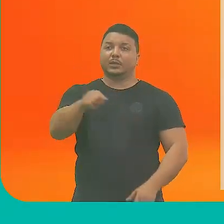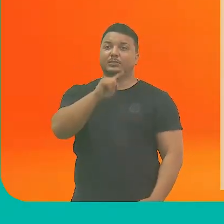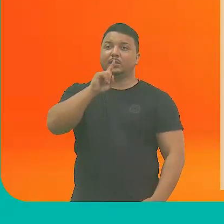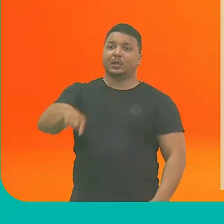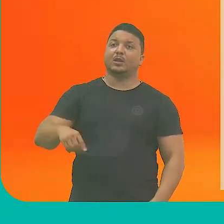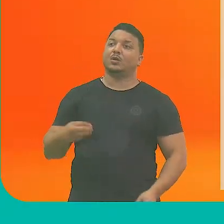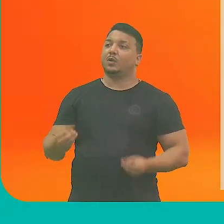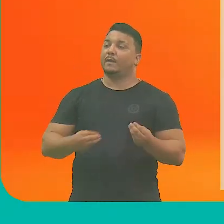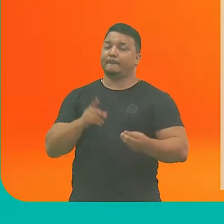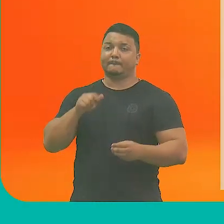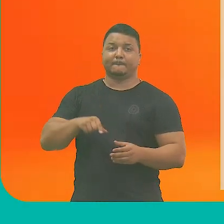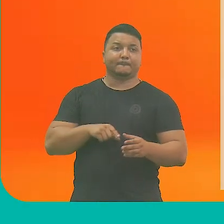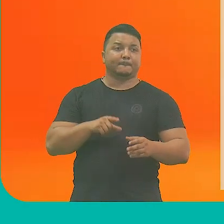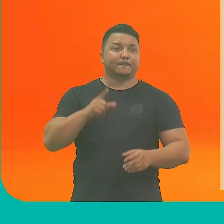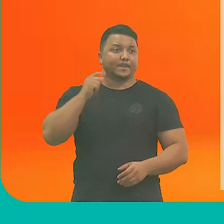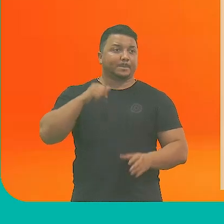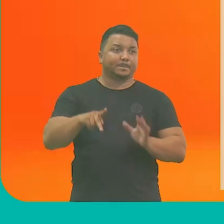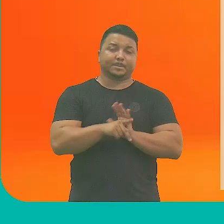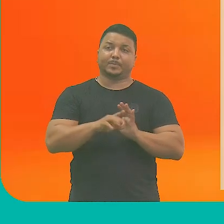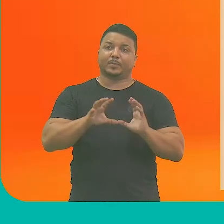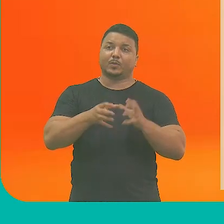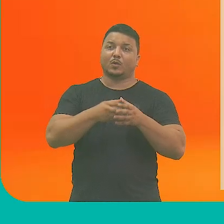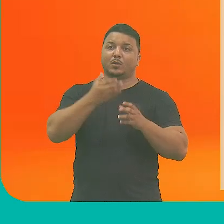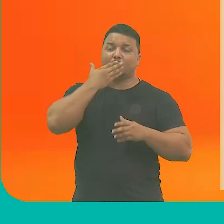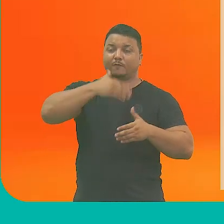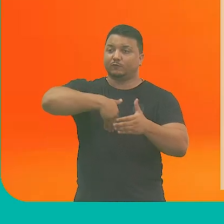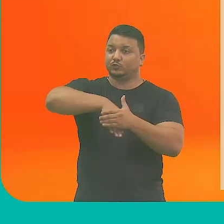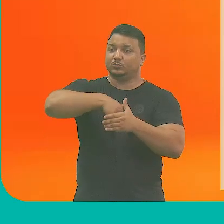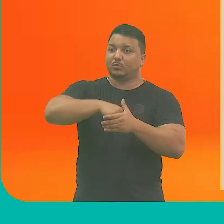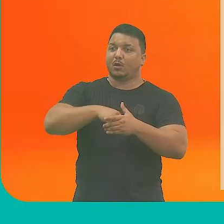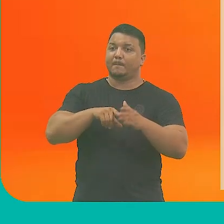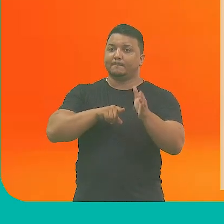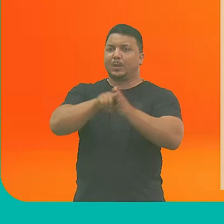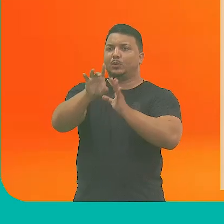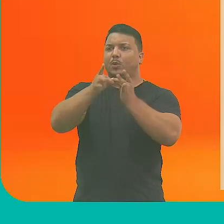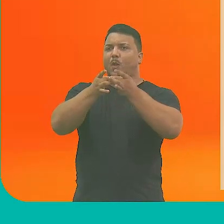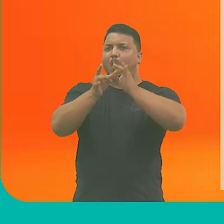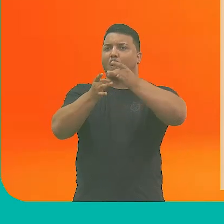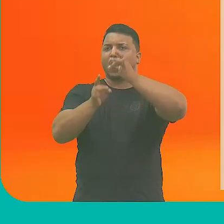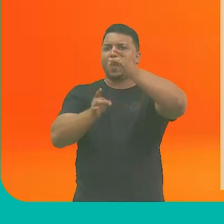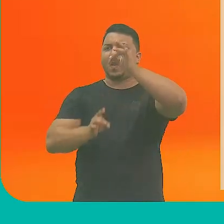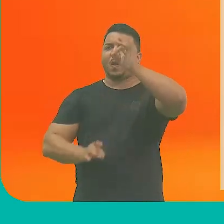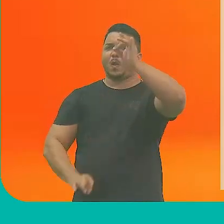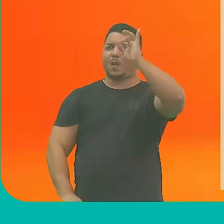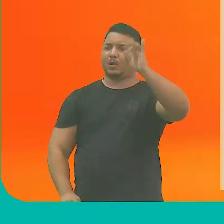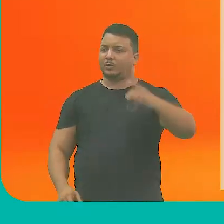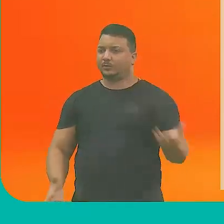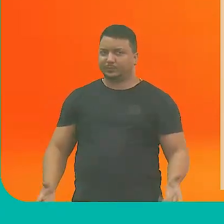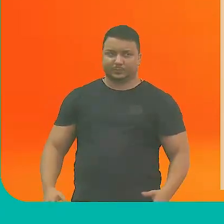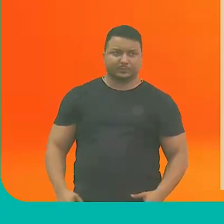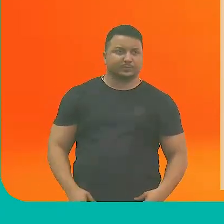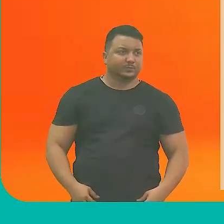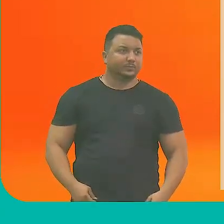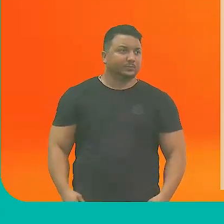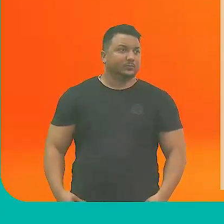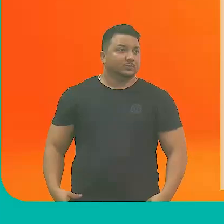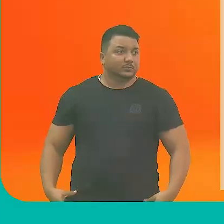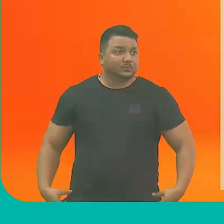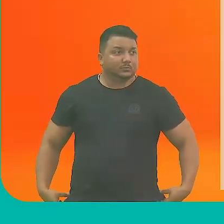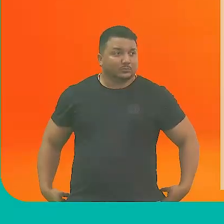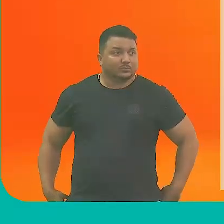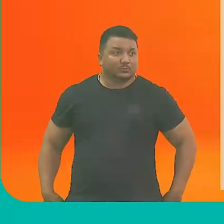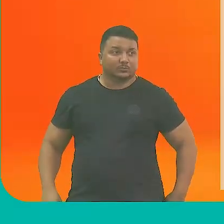Que foi aquela questão do time de futebol, que era uma questão bem grande, não é? Então, assim, eu